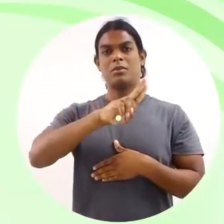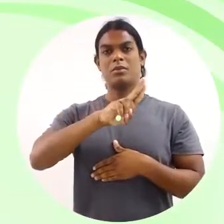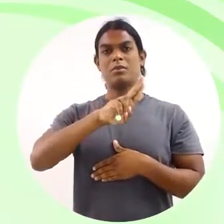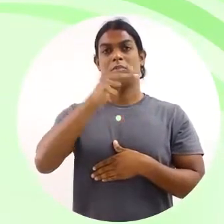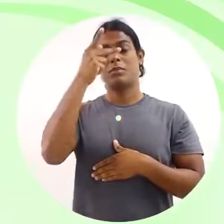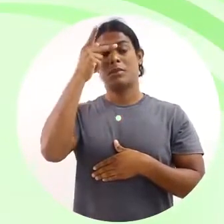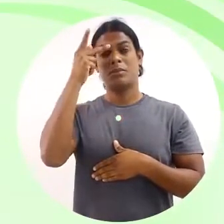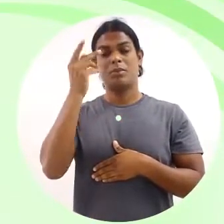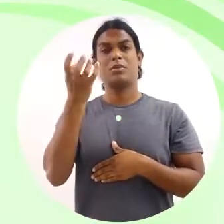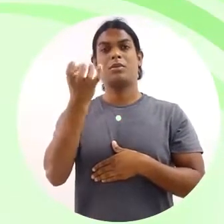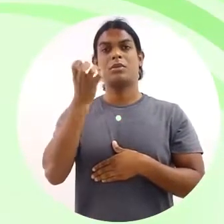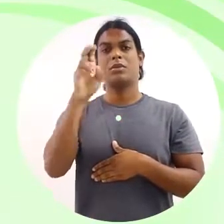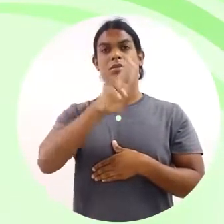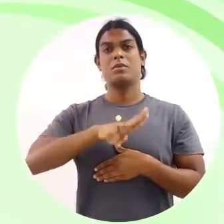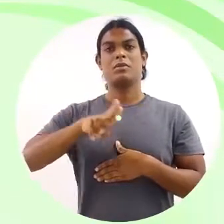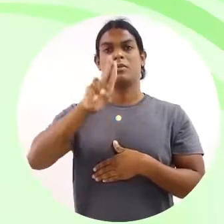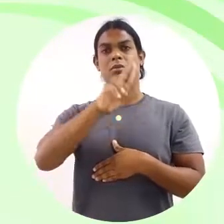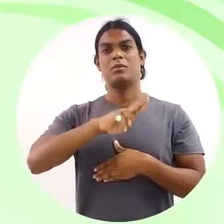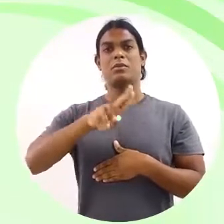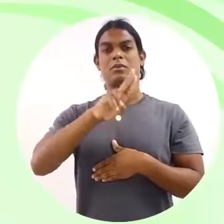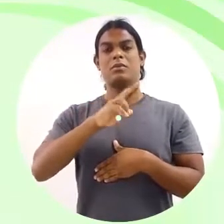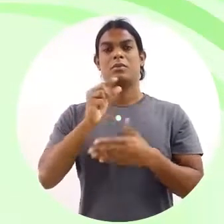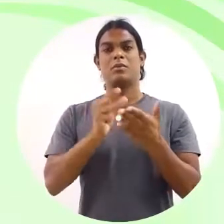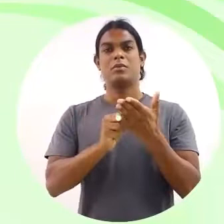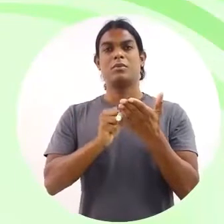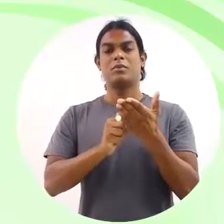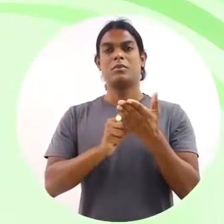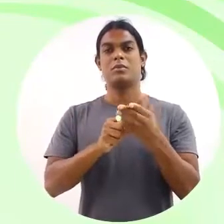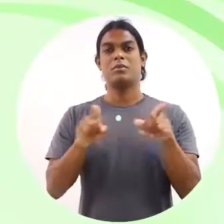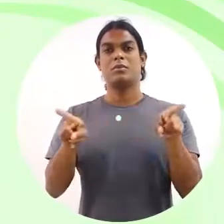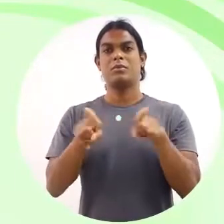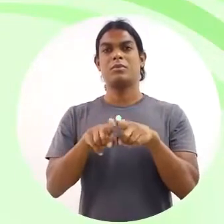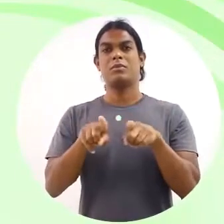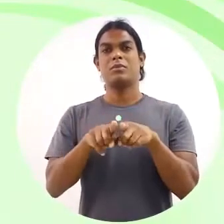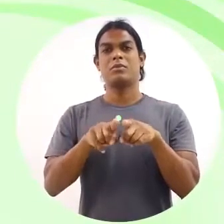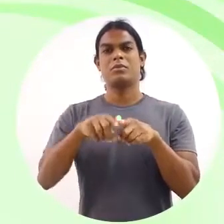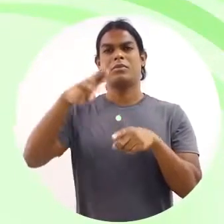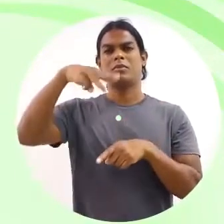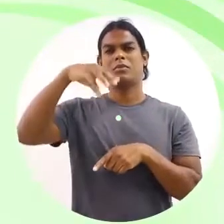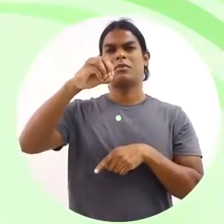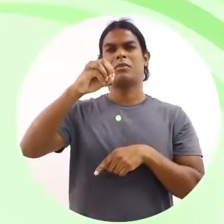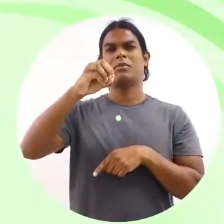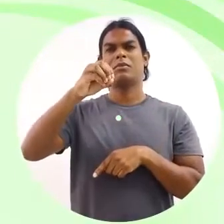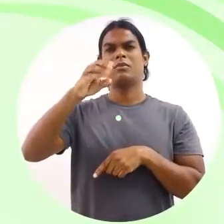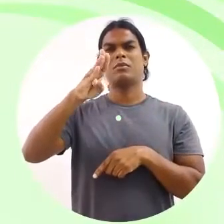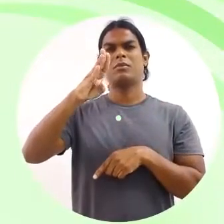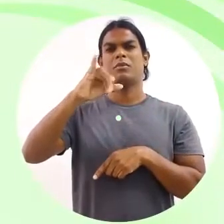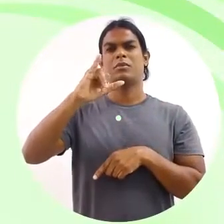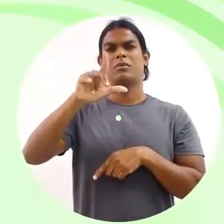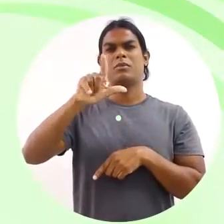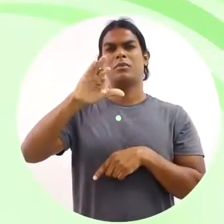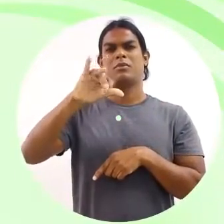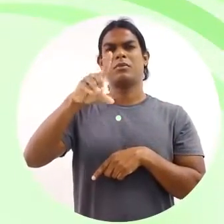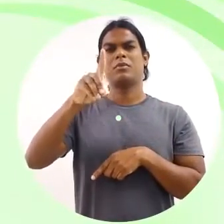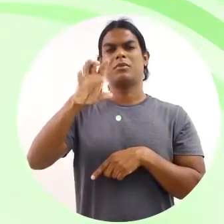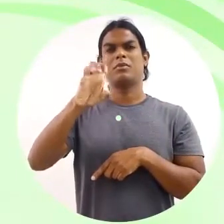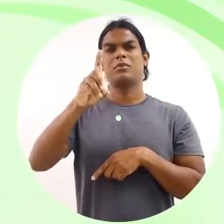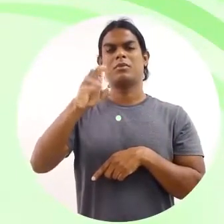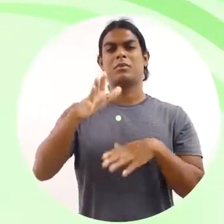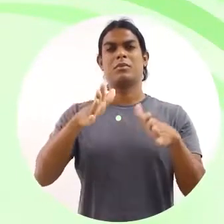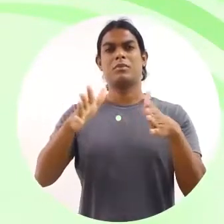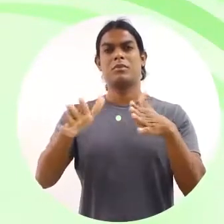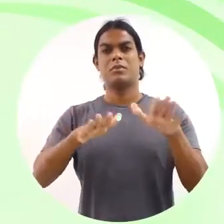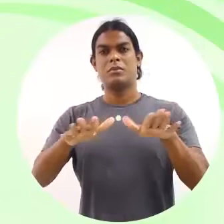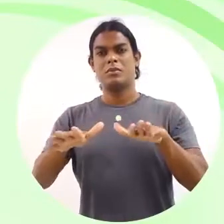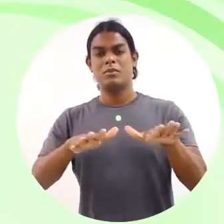um dispositivo que une a mobilidade e um serviço de interação, colaboração. Então, o celular